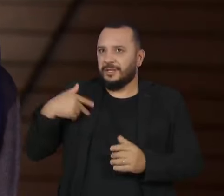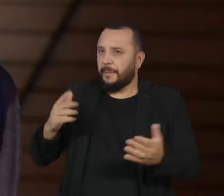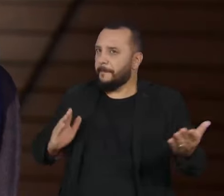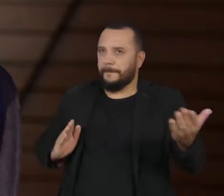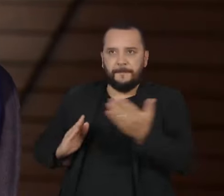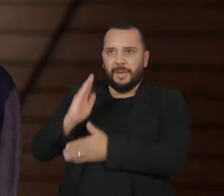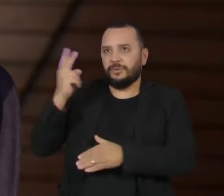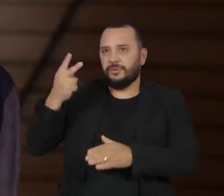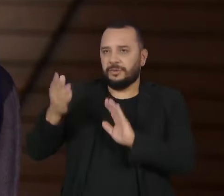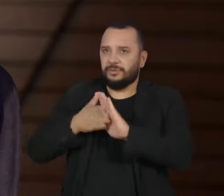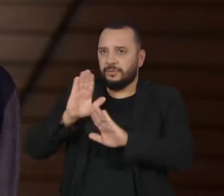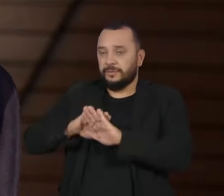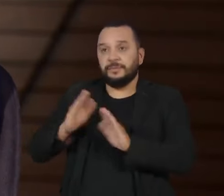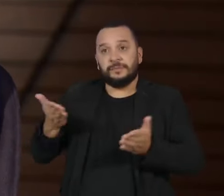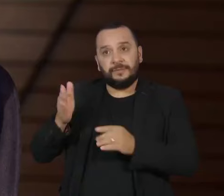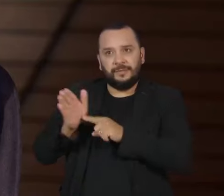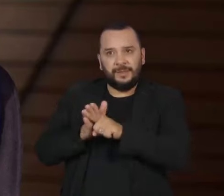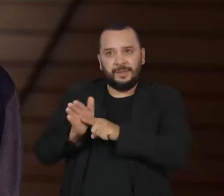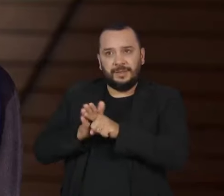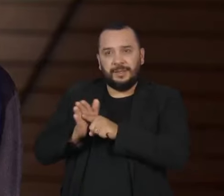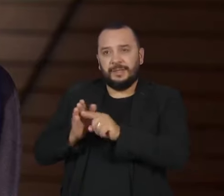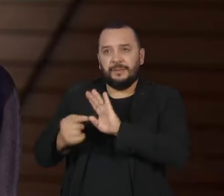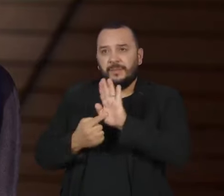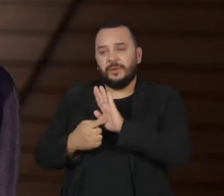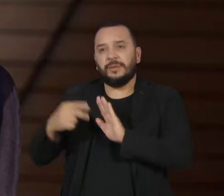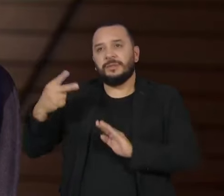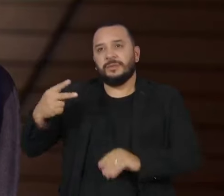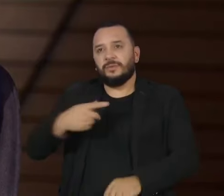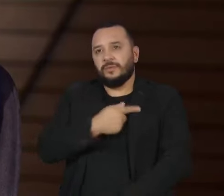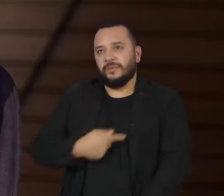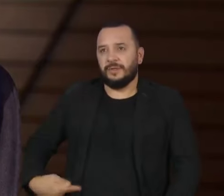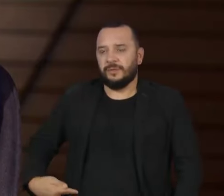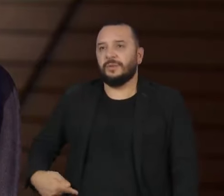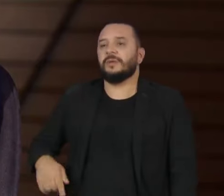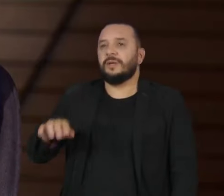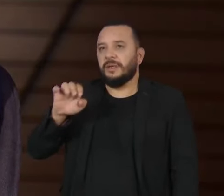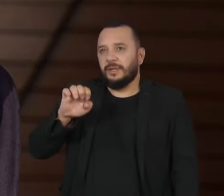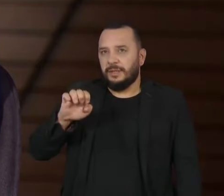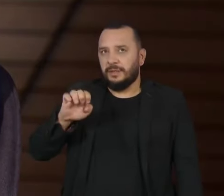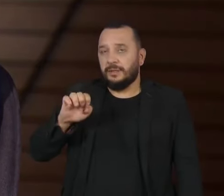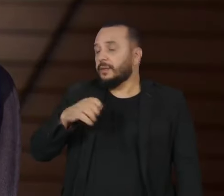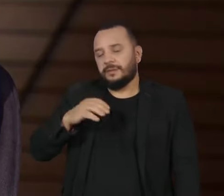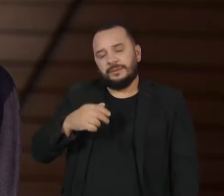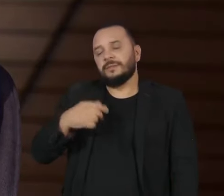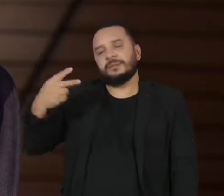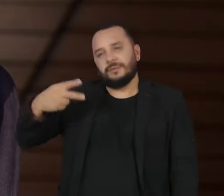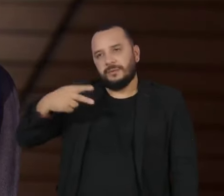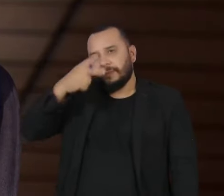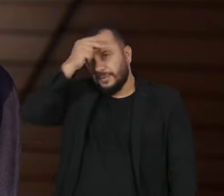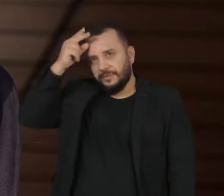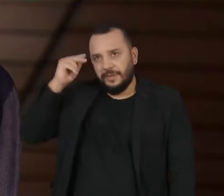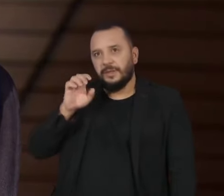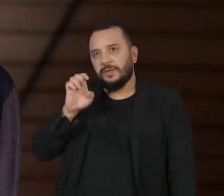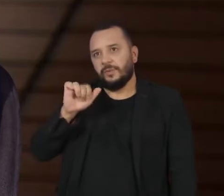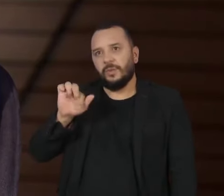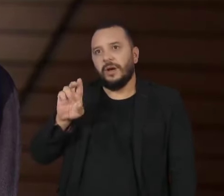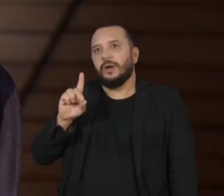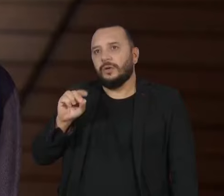embora agora as pesquisas mostrem que o vice-governador Eduardo Pimentel, vice-prefeito Eduardo Pimentel é o